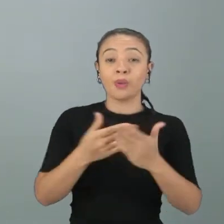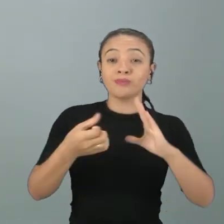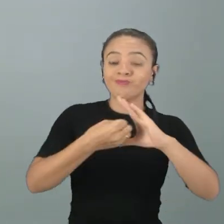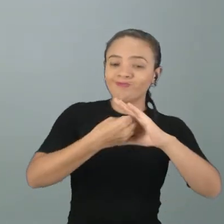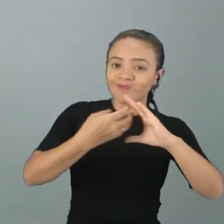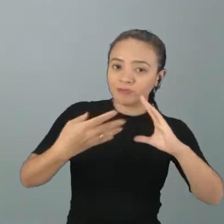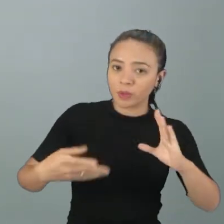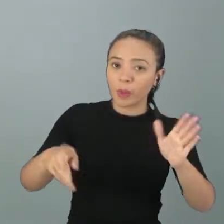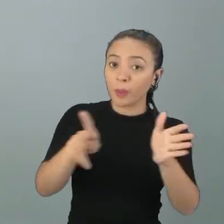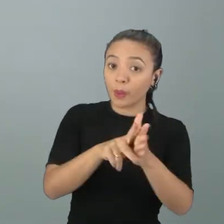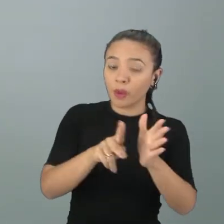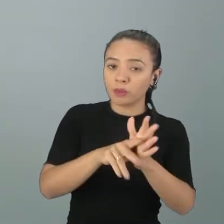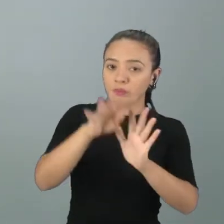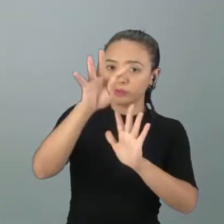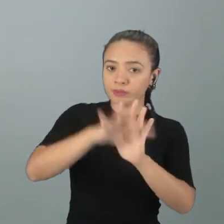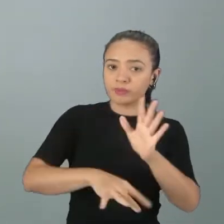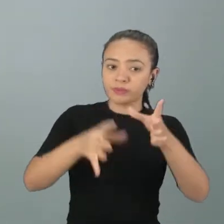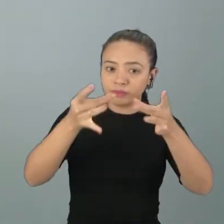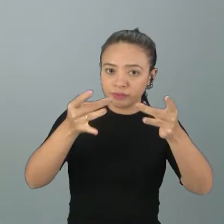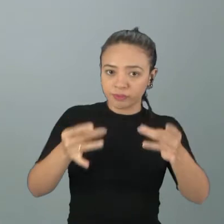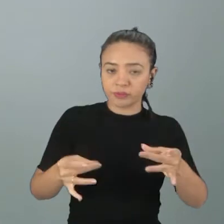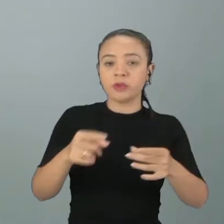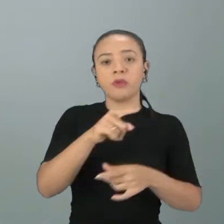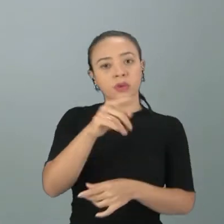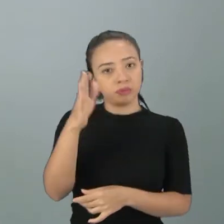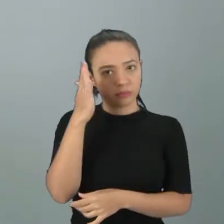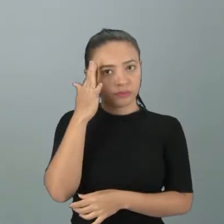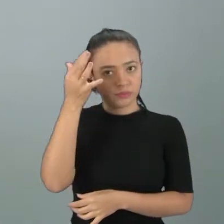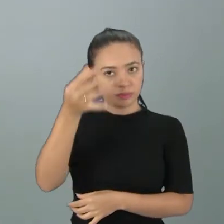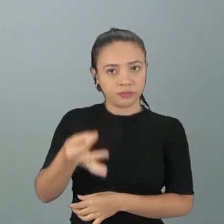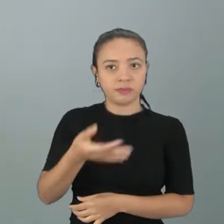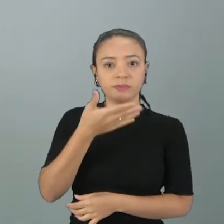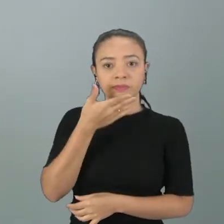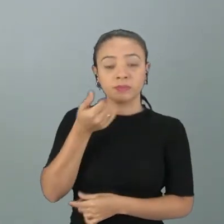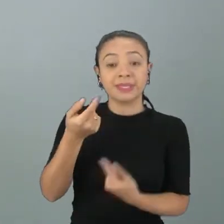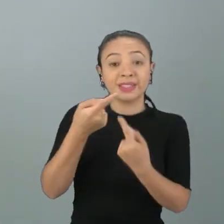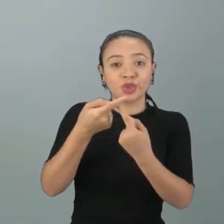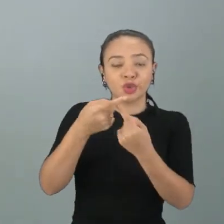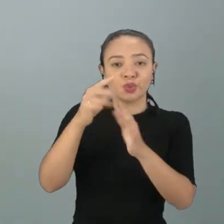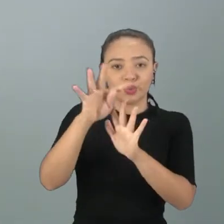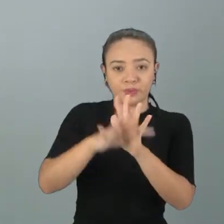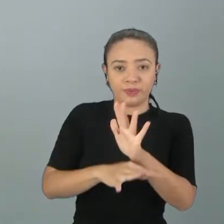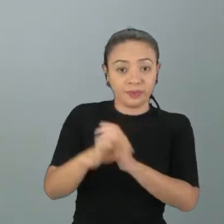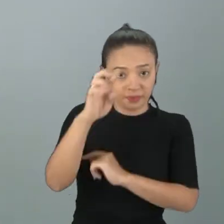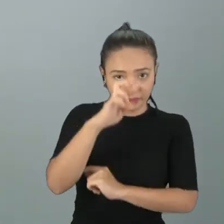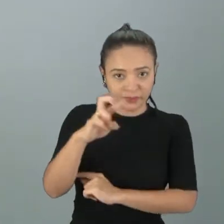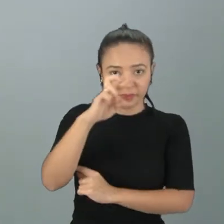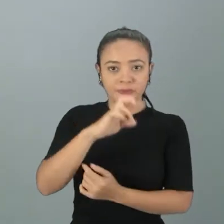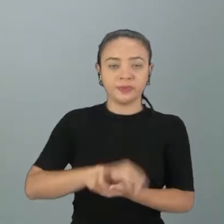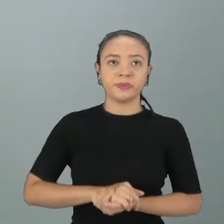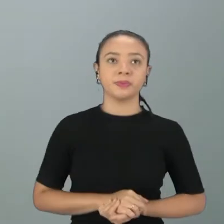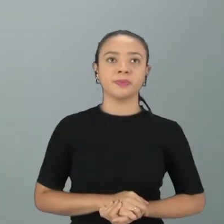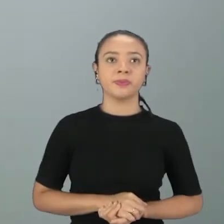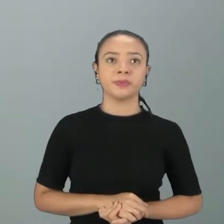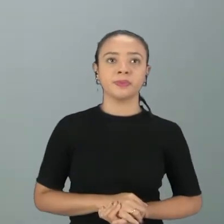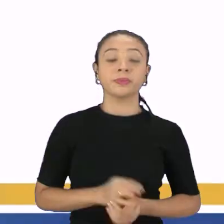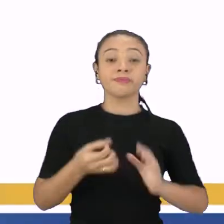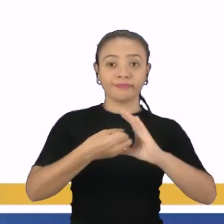texto descritivo para que você possa conhecer melhor este tipo textual. Observe as características.